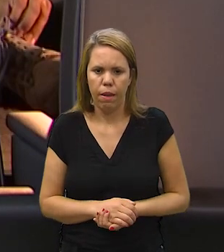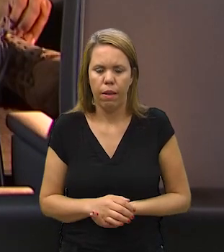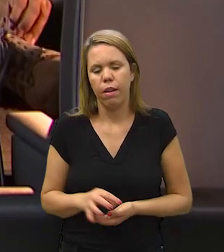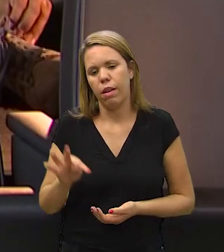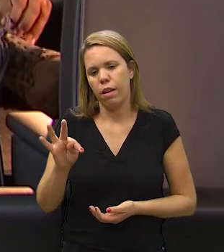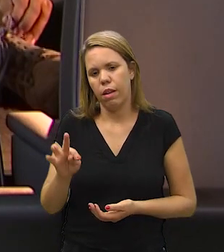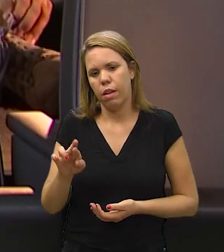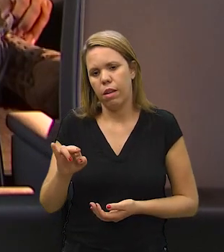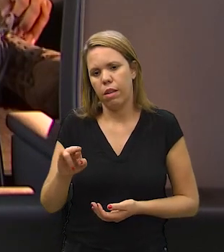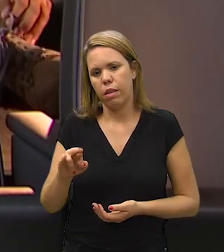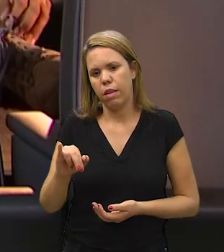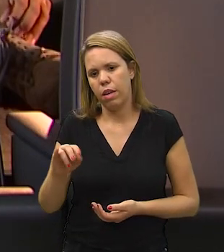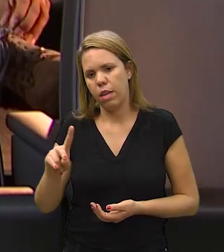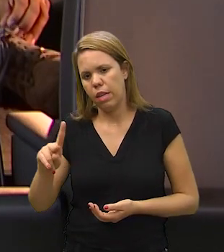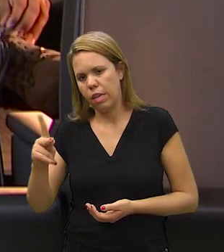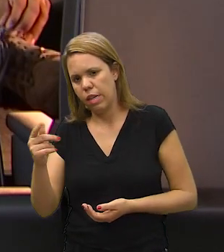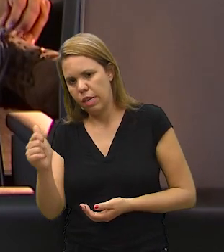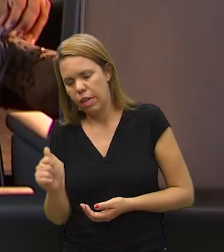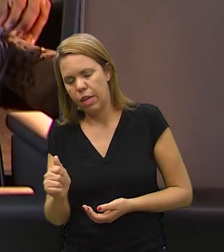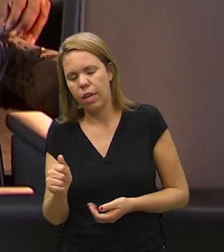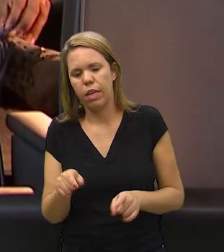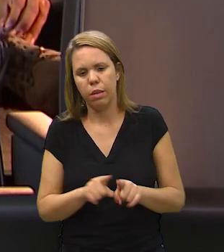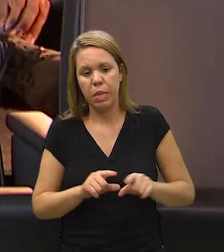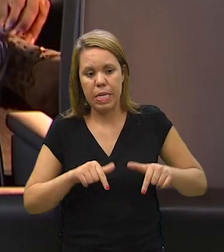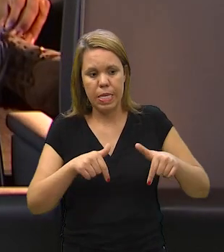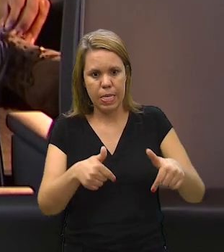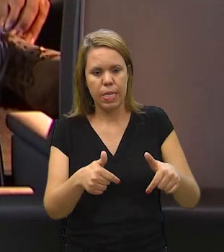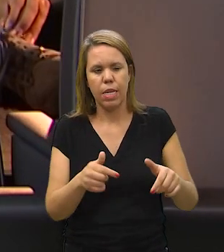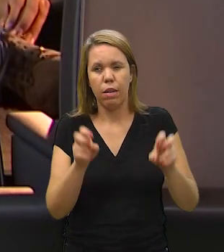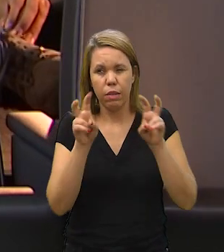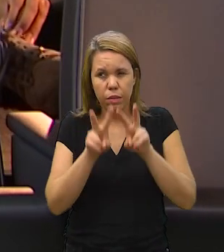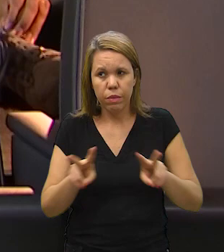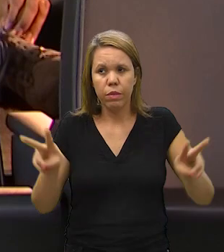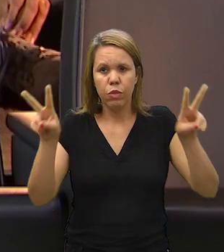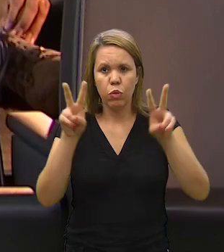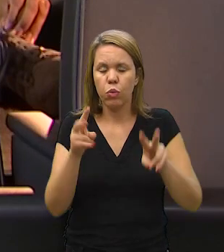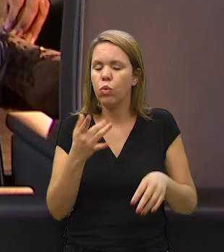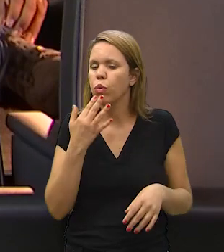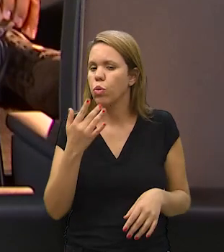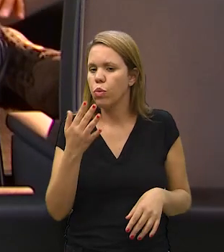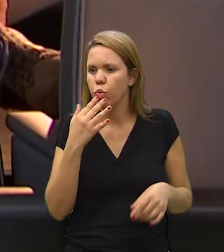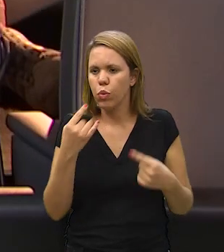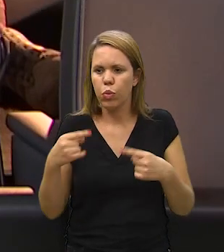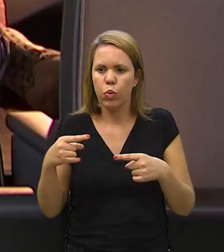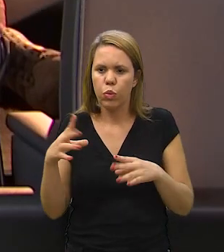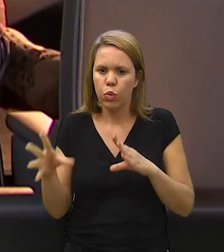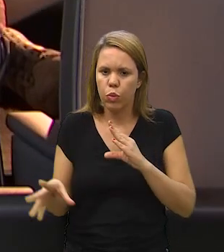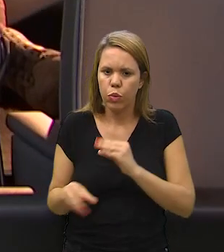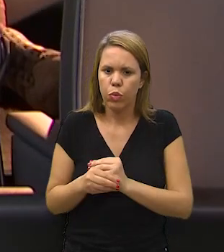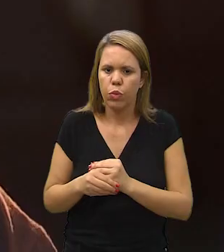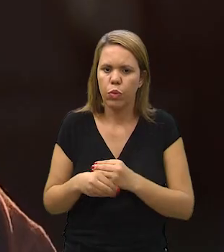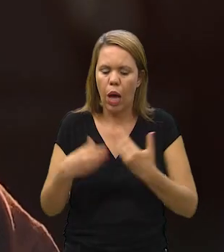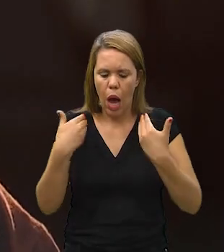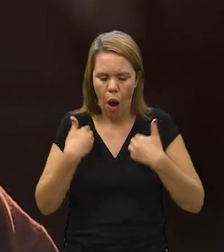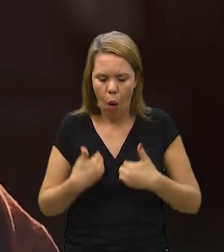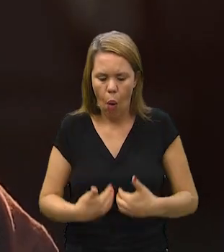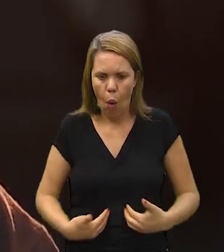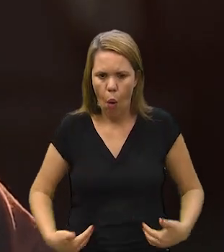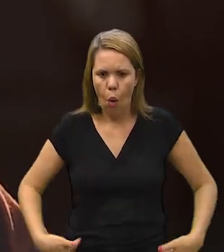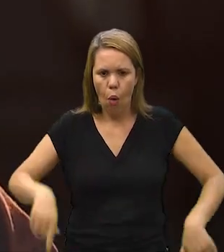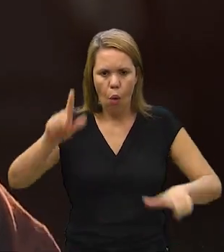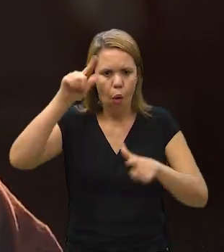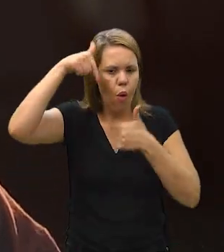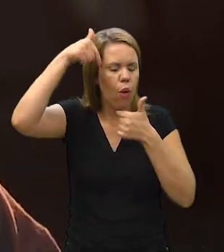quanto a composição de escolha de plano, estética, cores também, tudo isso acaba... Figurino. Tudo